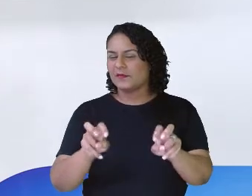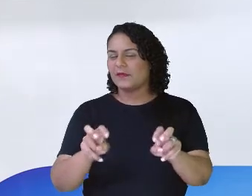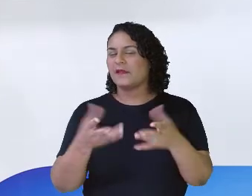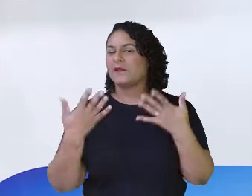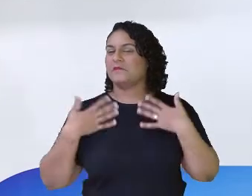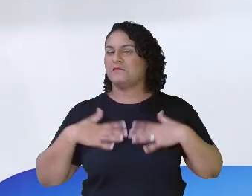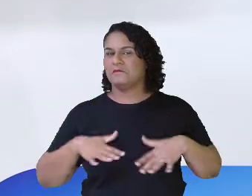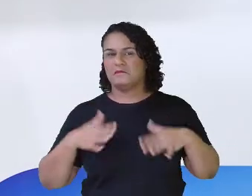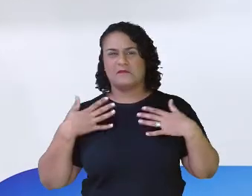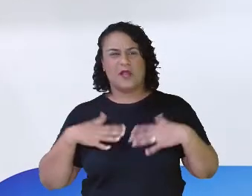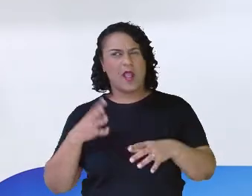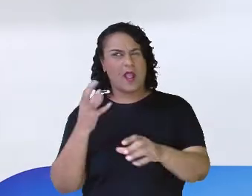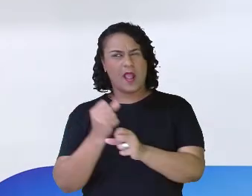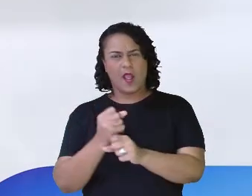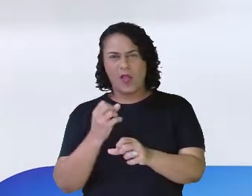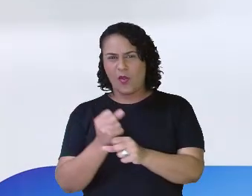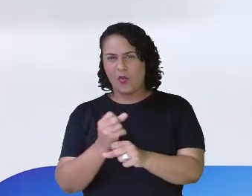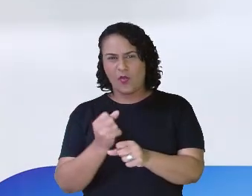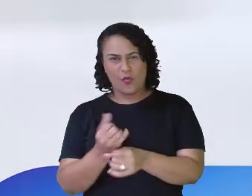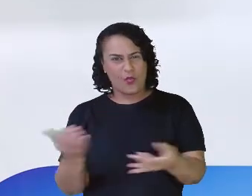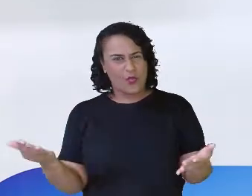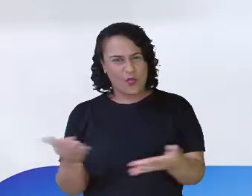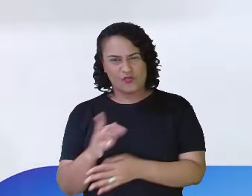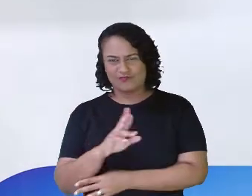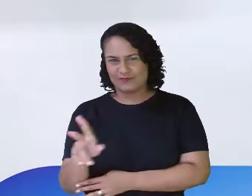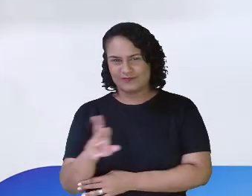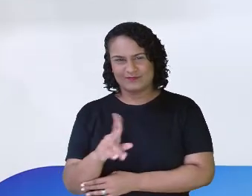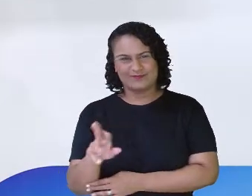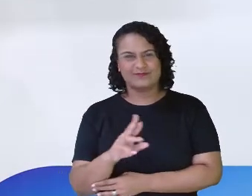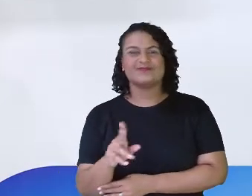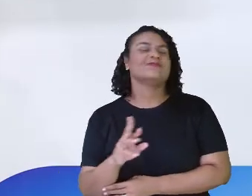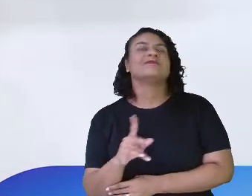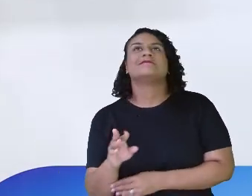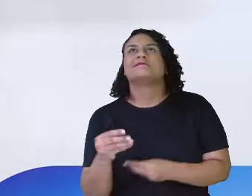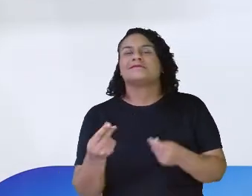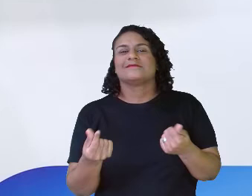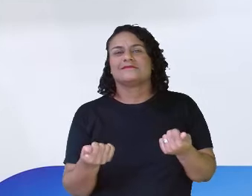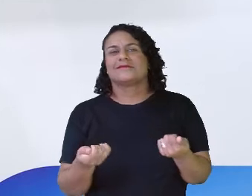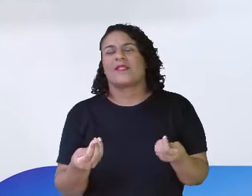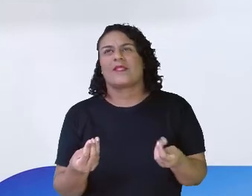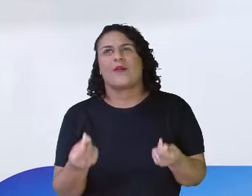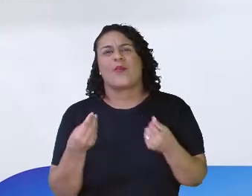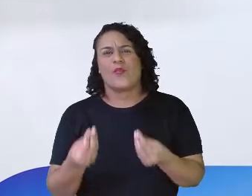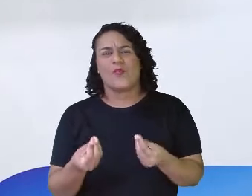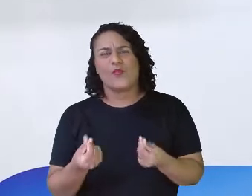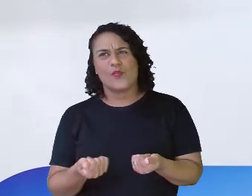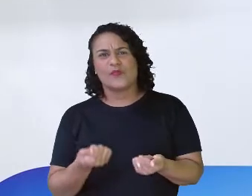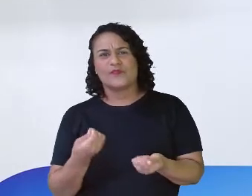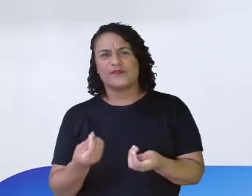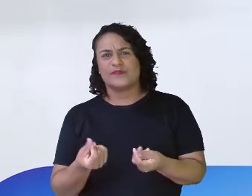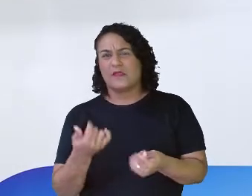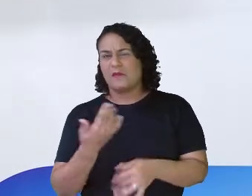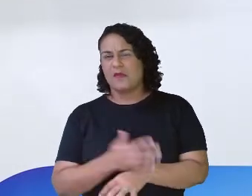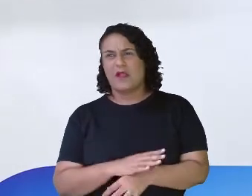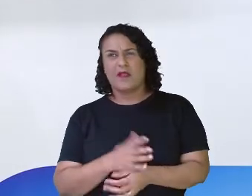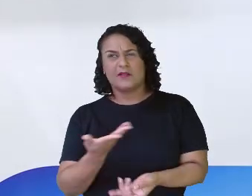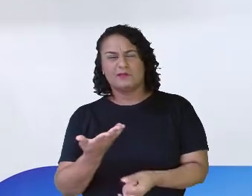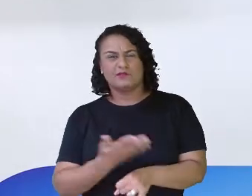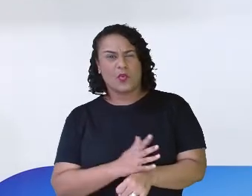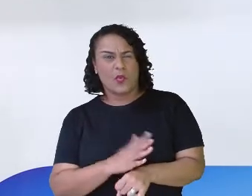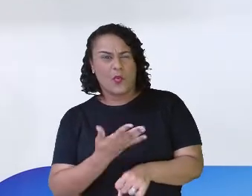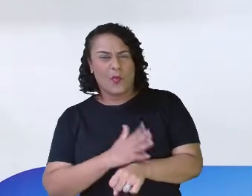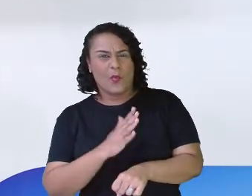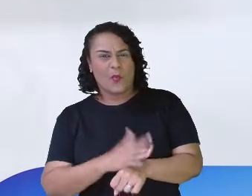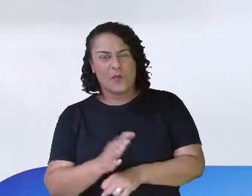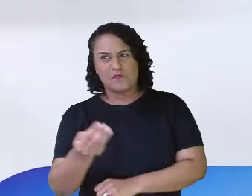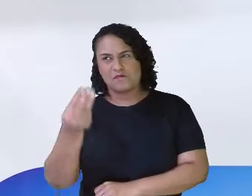muitos cálculos hoje, sem muito, vamos dizer assim, sem muito esforço mental, né,